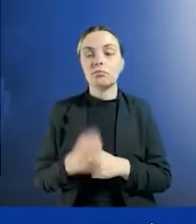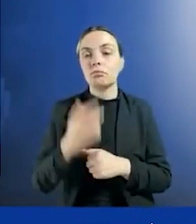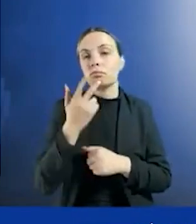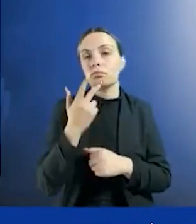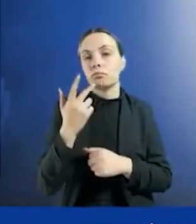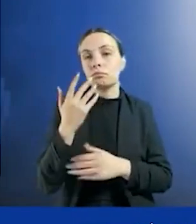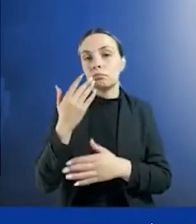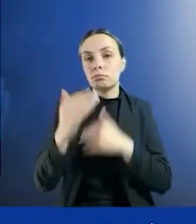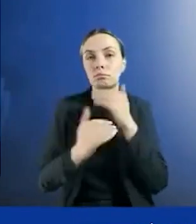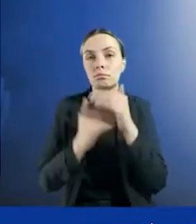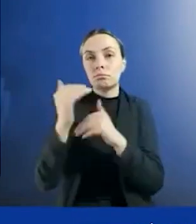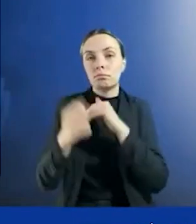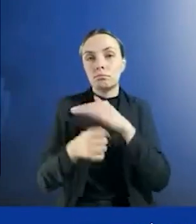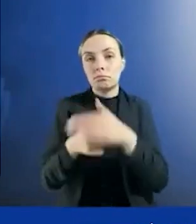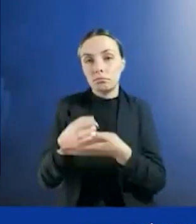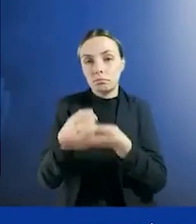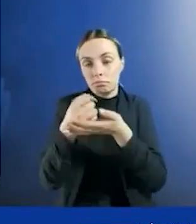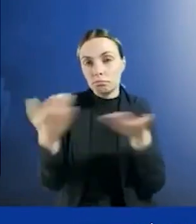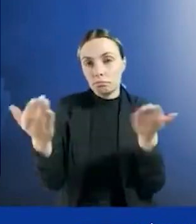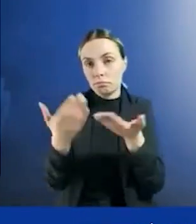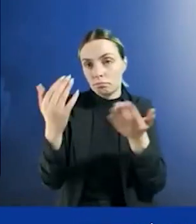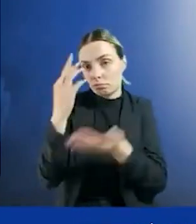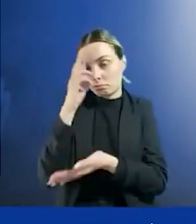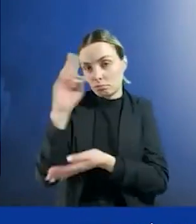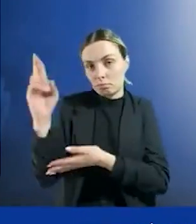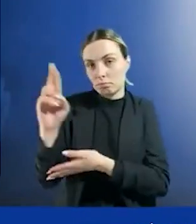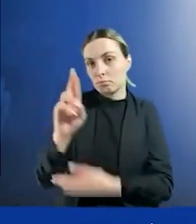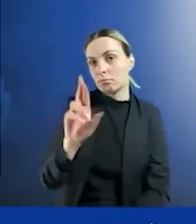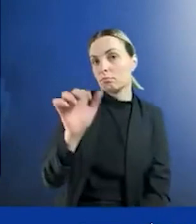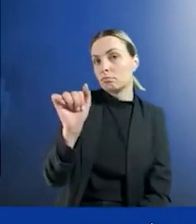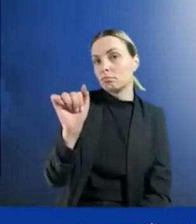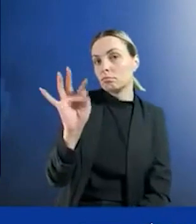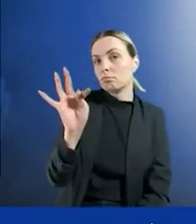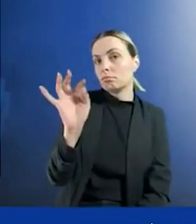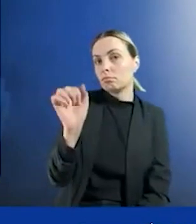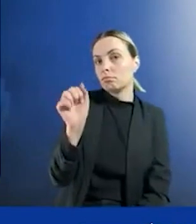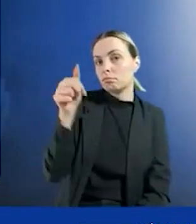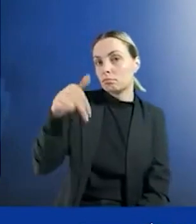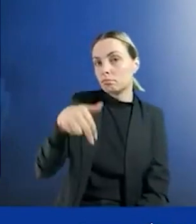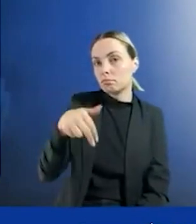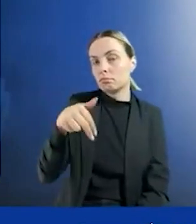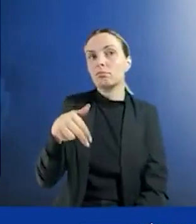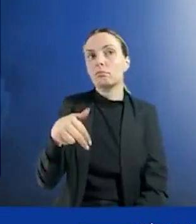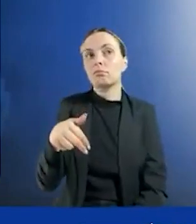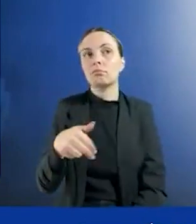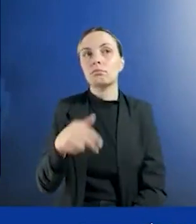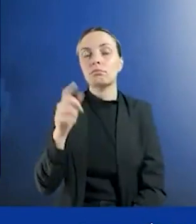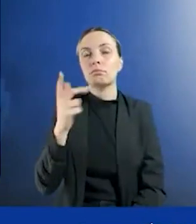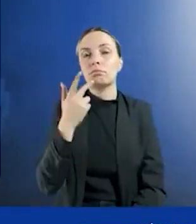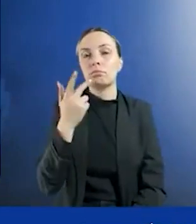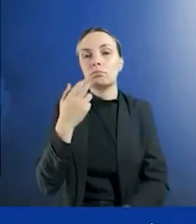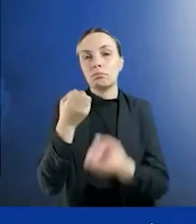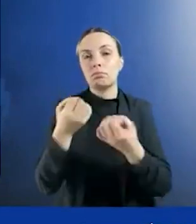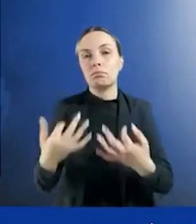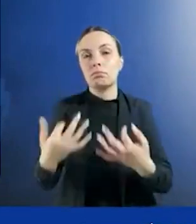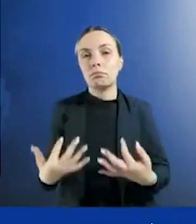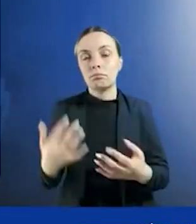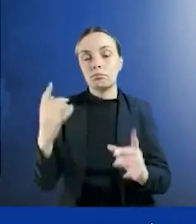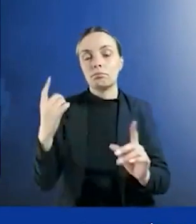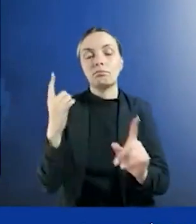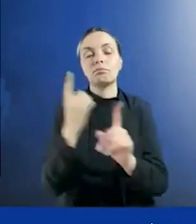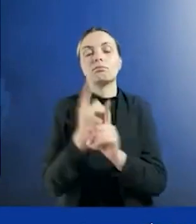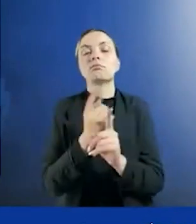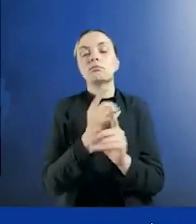Agora ouviremos o doutor Ratan Lau, o doutor Ratan, que muito honrosamente né, nos encontramos ao longo dessa